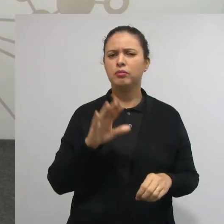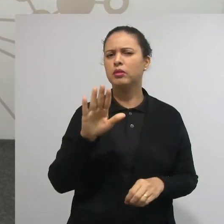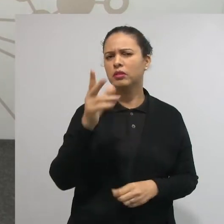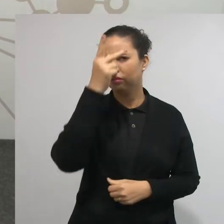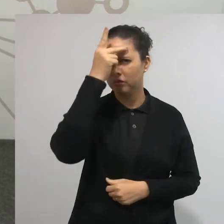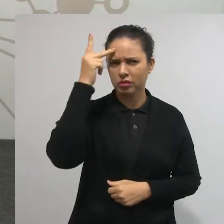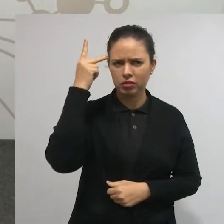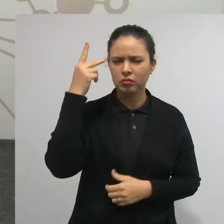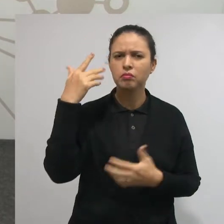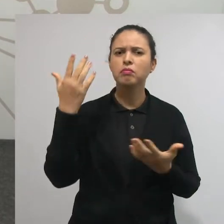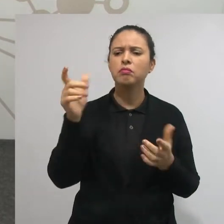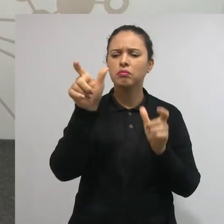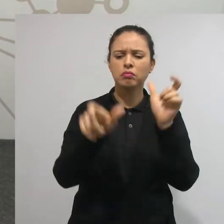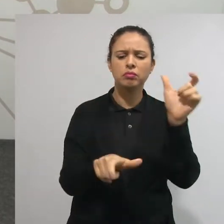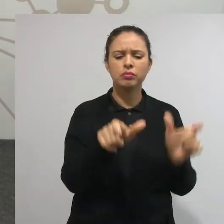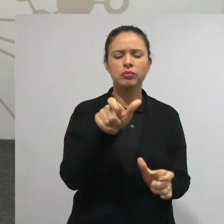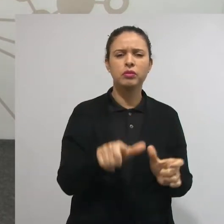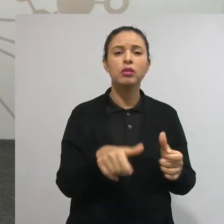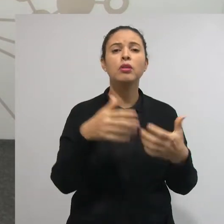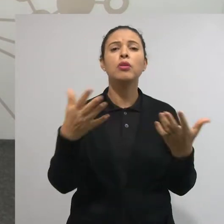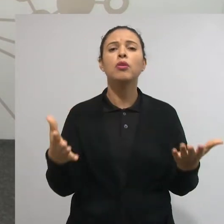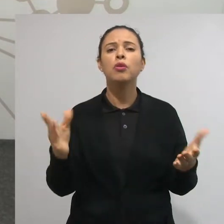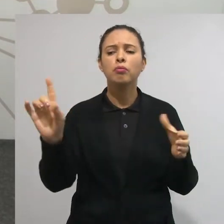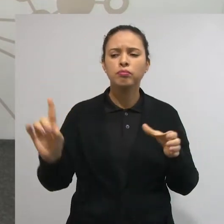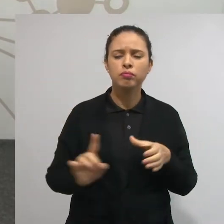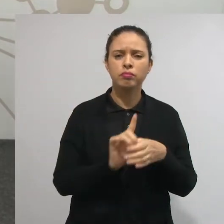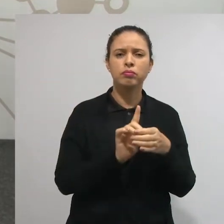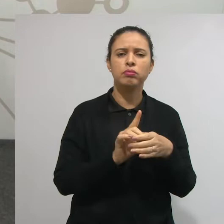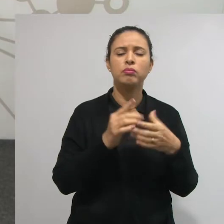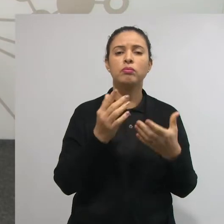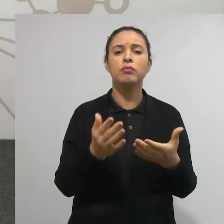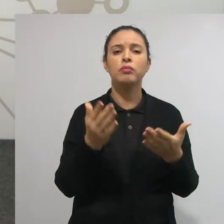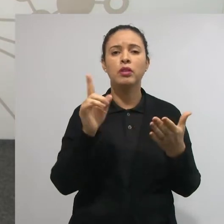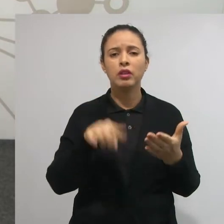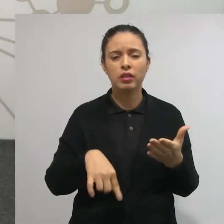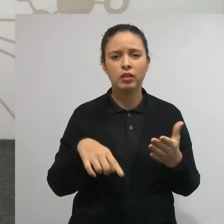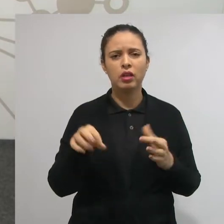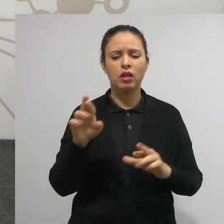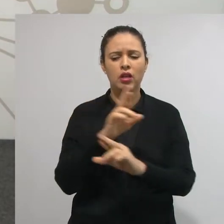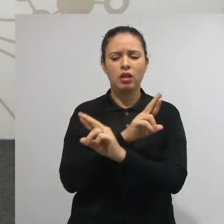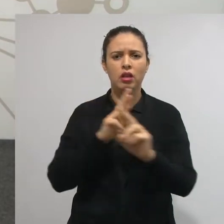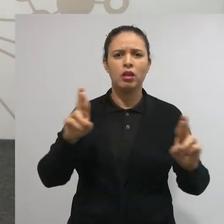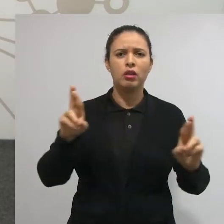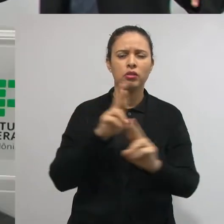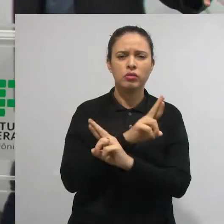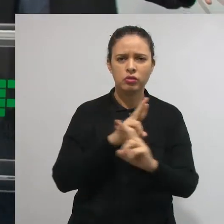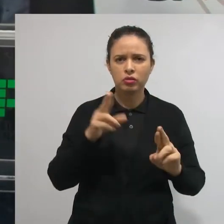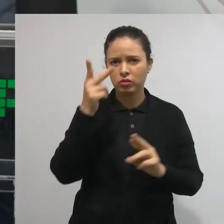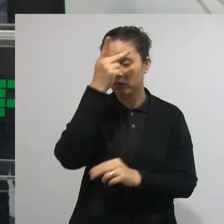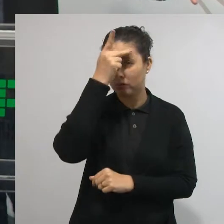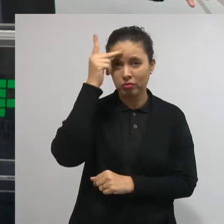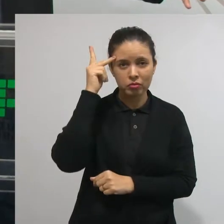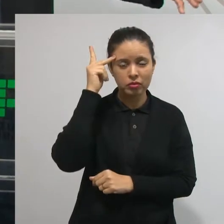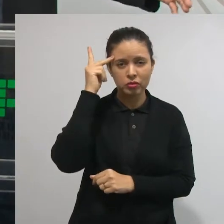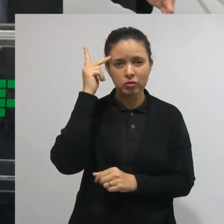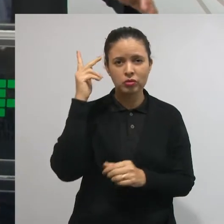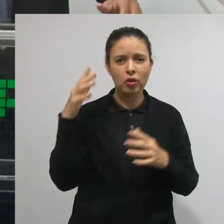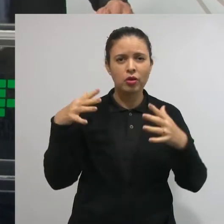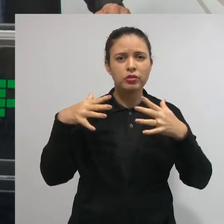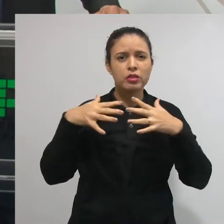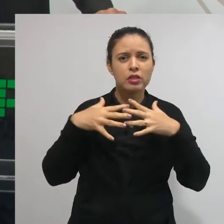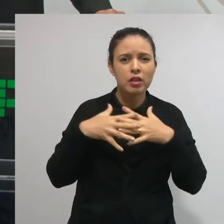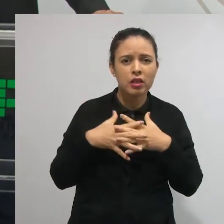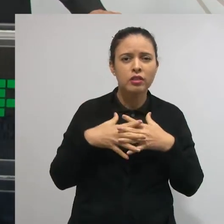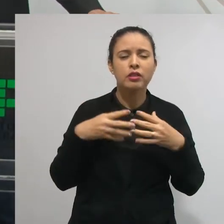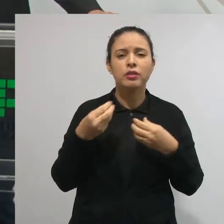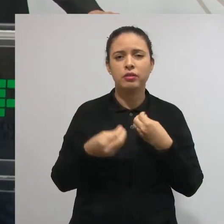e as pessoas, né? Onde é que elas se encaixam nisso? E as relações das pessoas, onde é que elas se encaixam nisso?